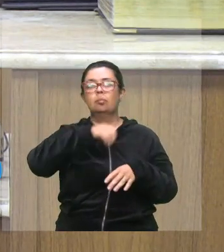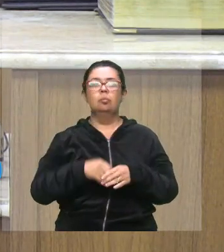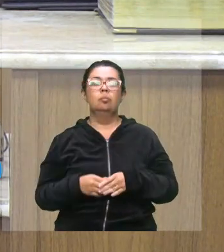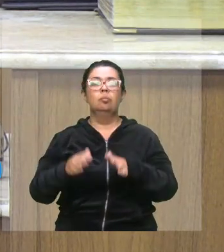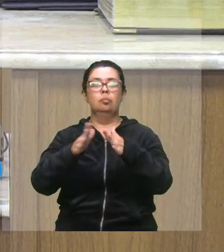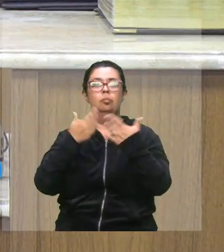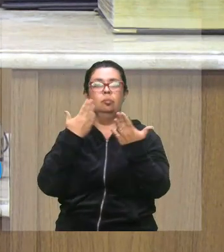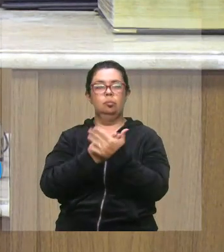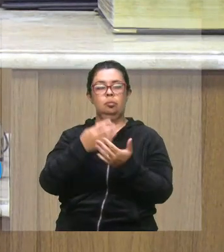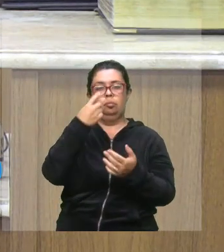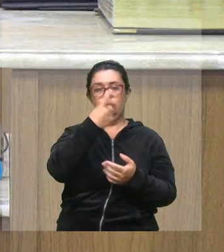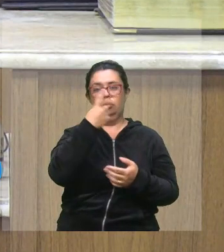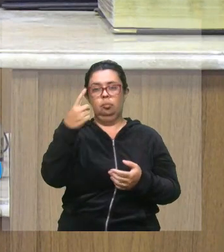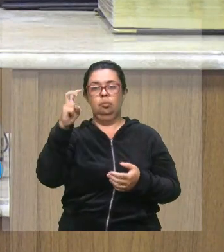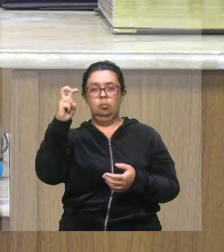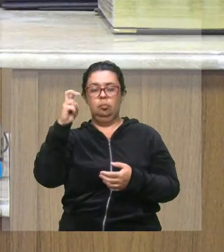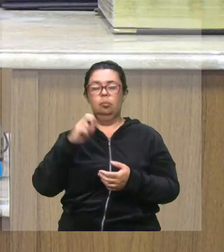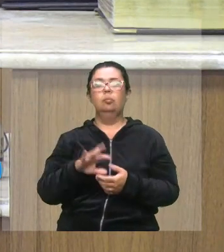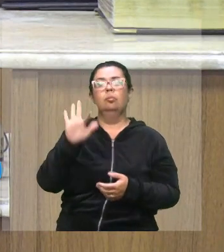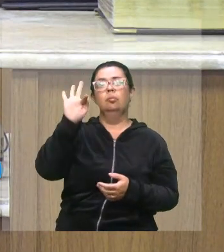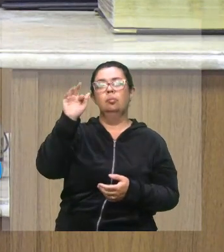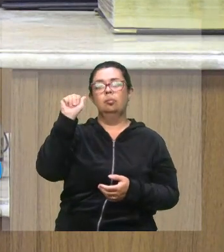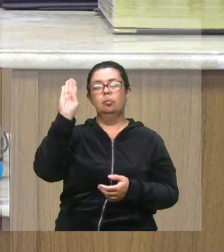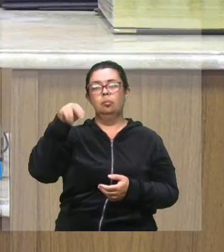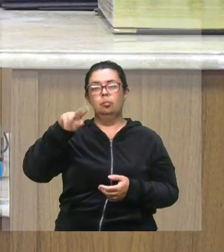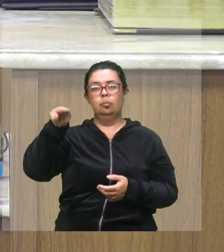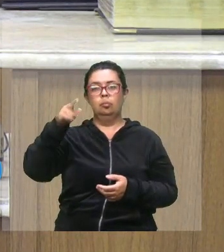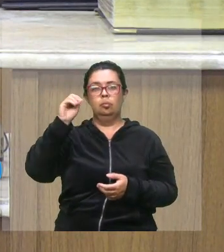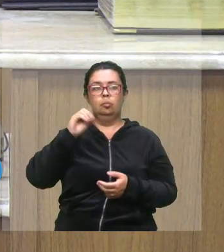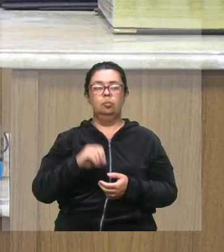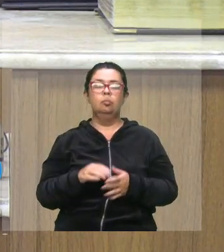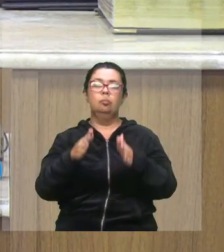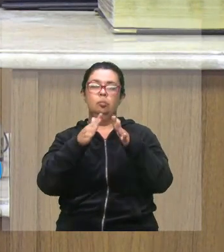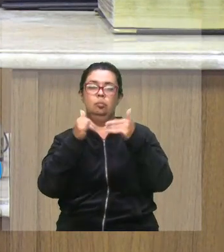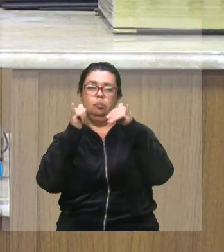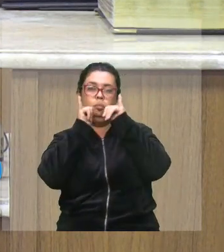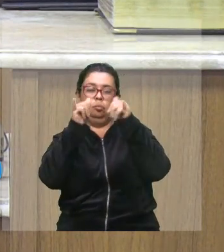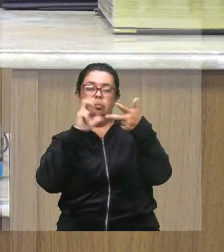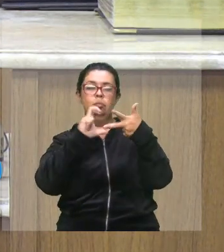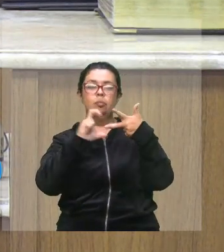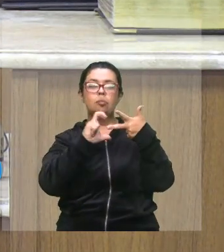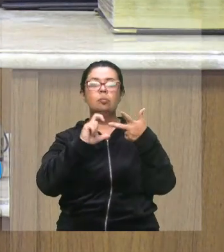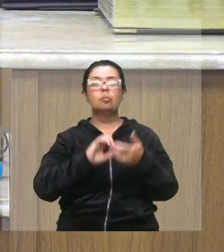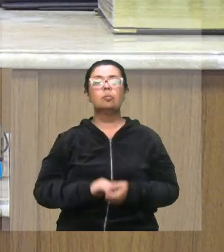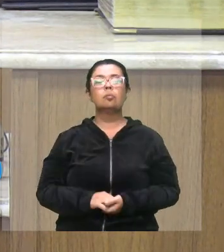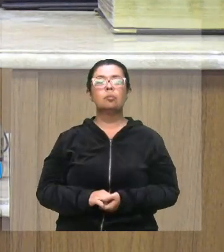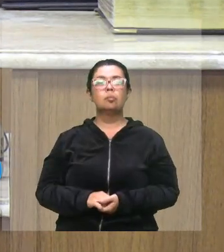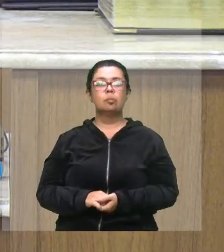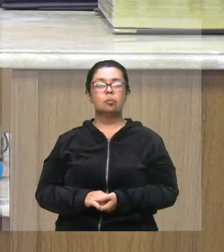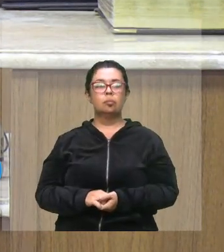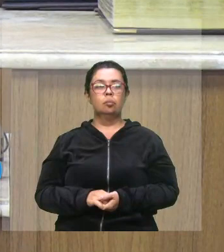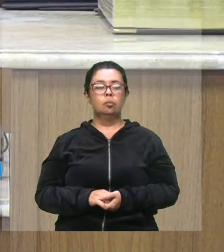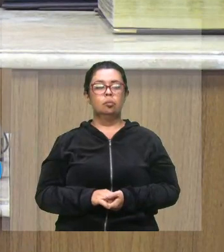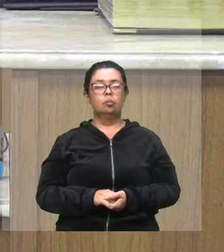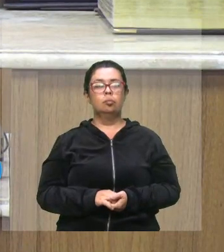115/2024, também de autoria do vereador Fabinho Alerta Verbal, que requer informações do Poder Executivo sobre a horta